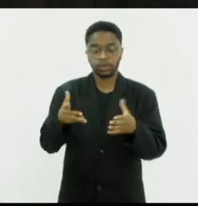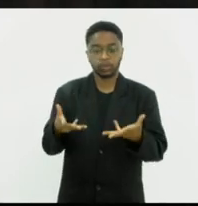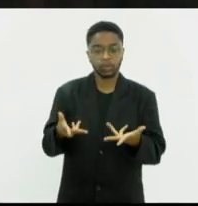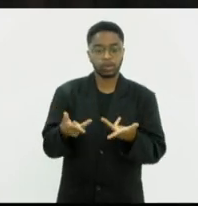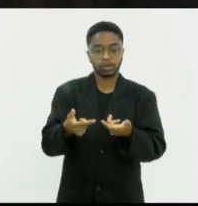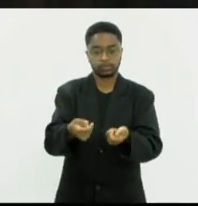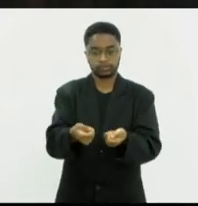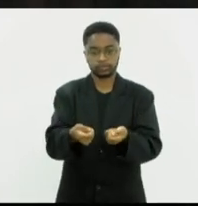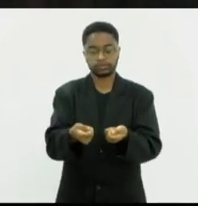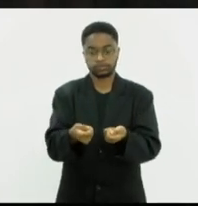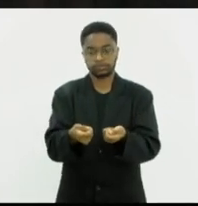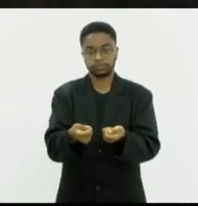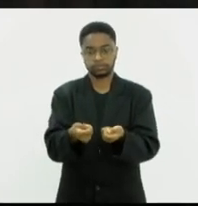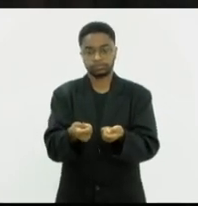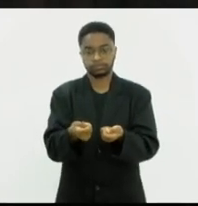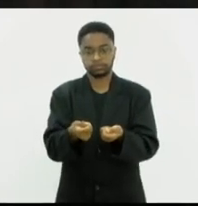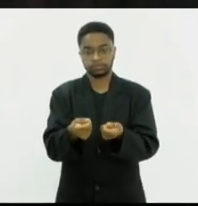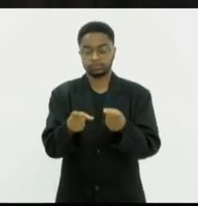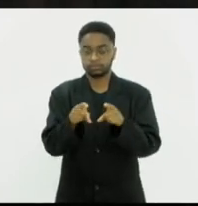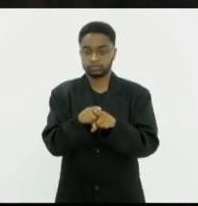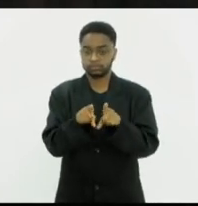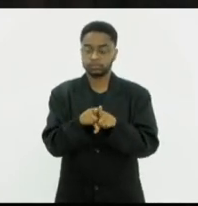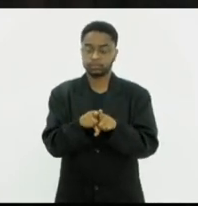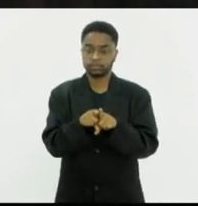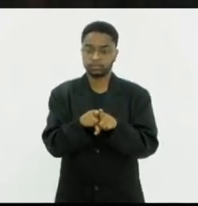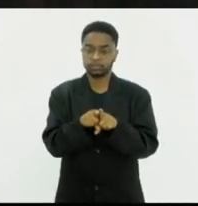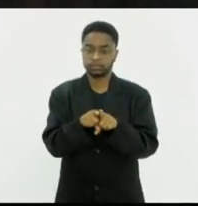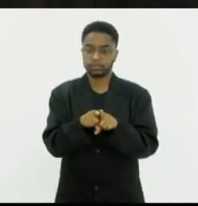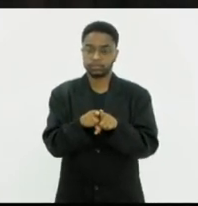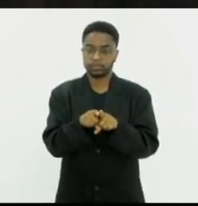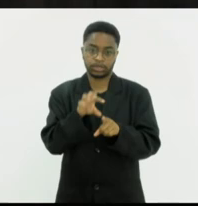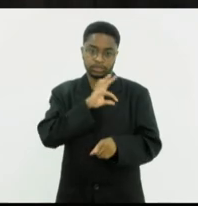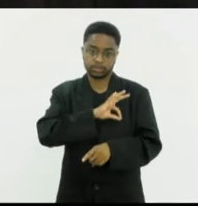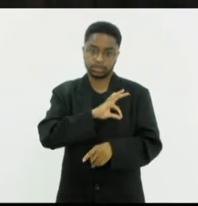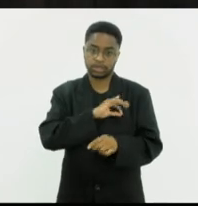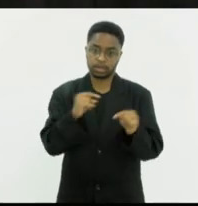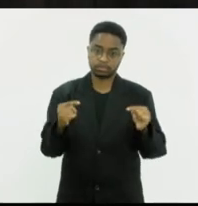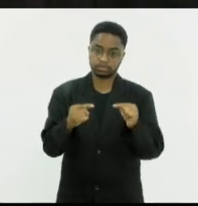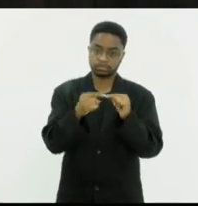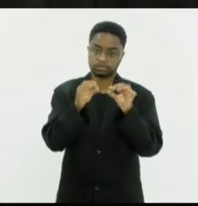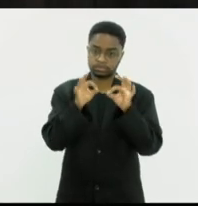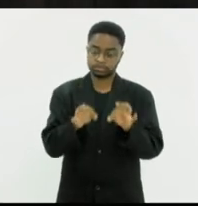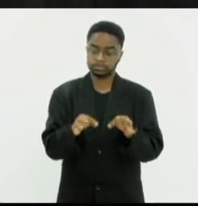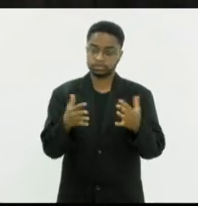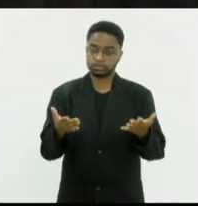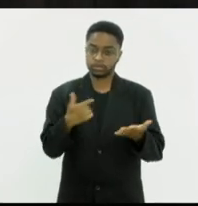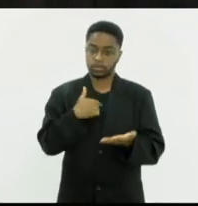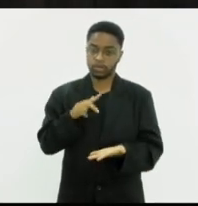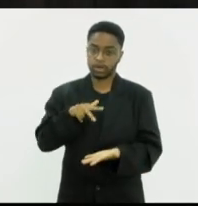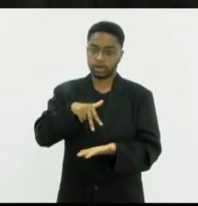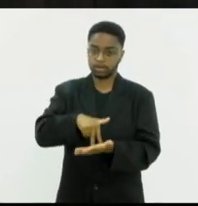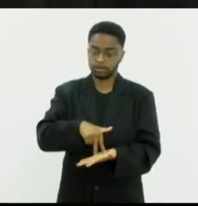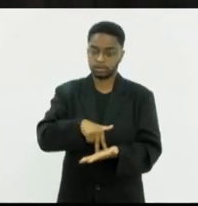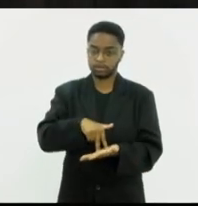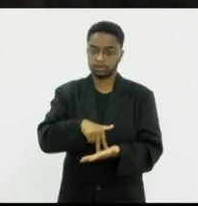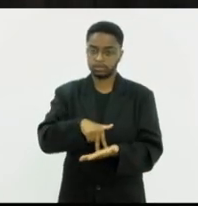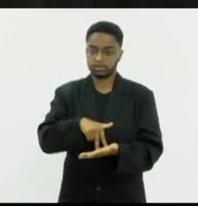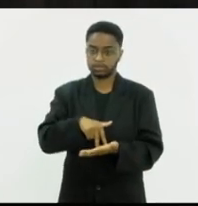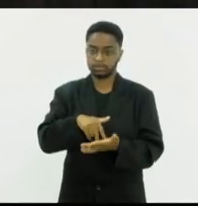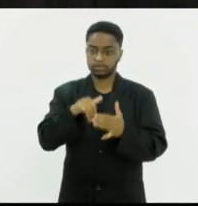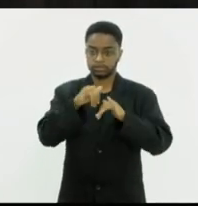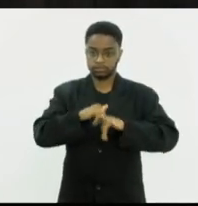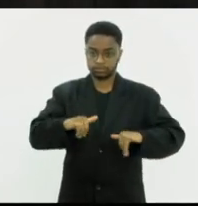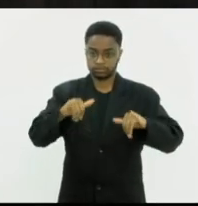qualificado e justamente remunerado. Então, vim aqui, senhor presidente, dizer que